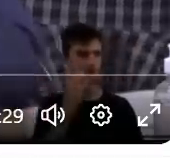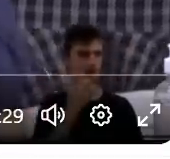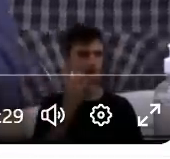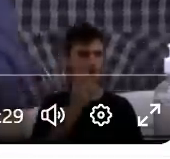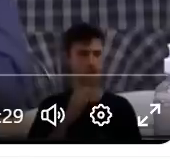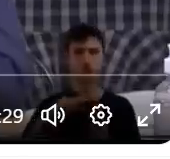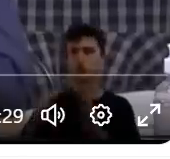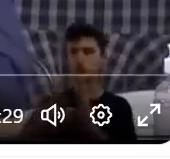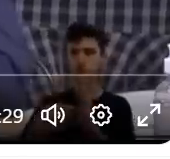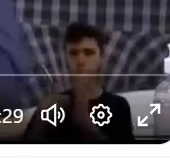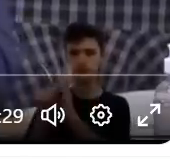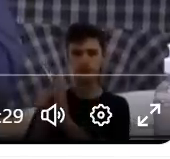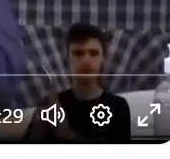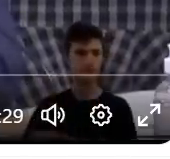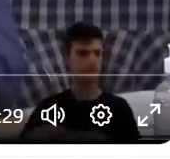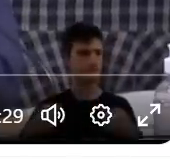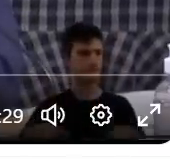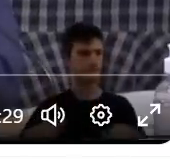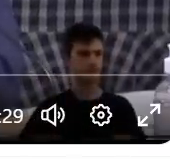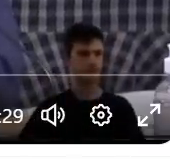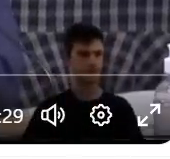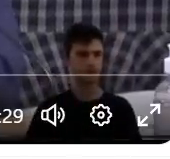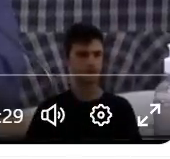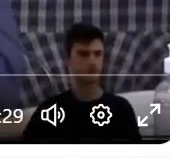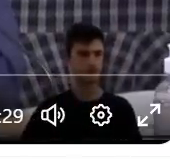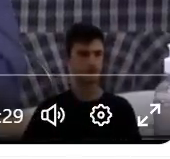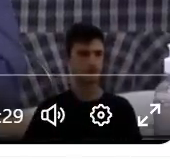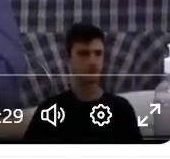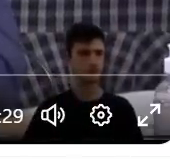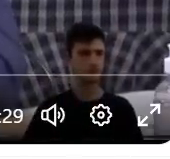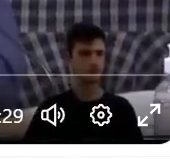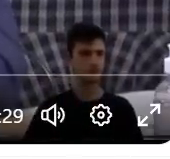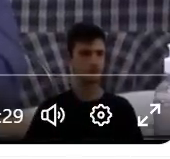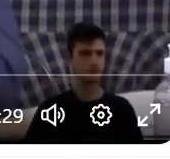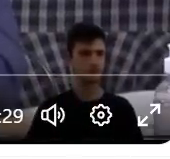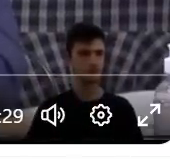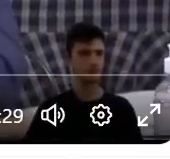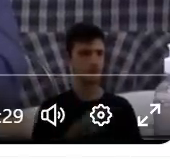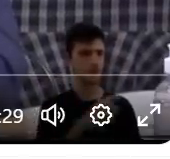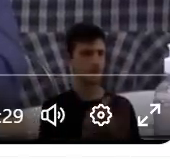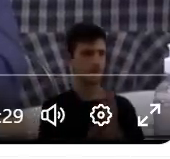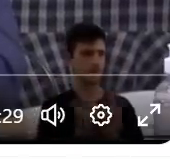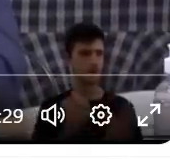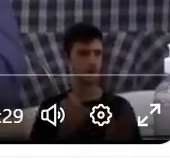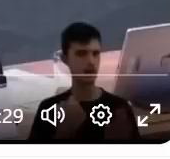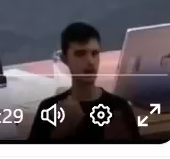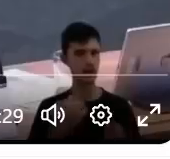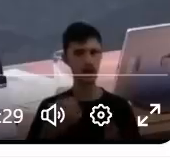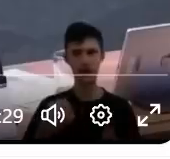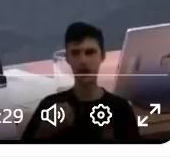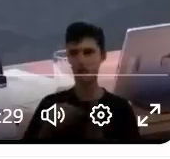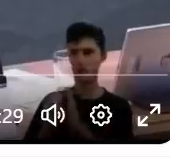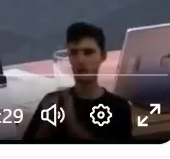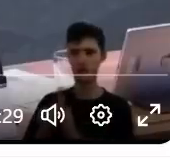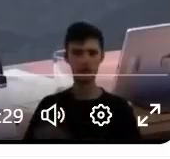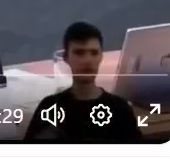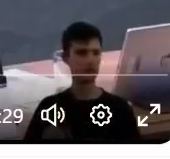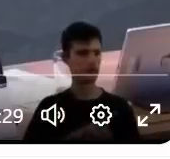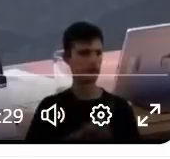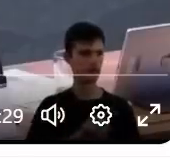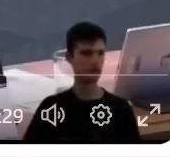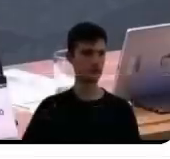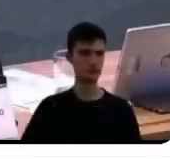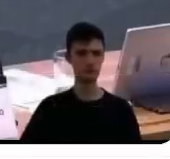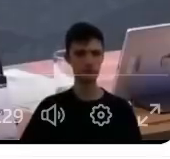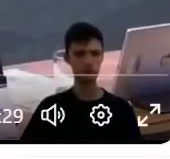eu eu especificamente do que o senhor tá perguntando eu não tenho essa análise mas no começo